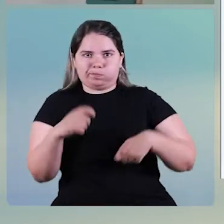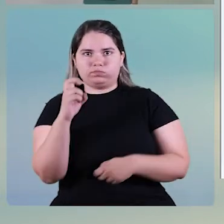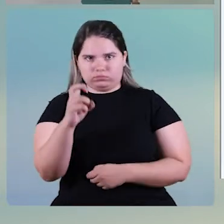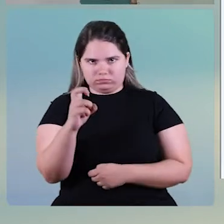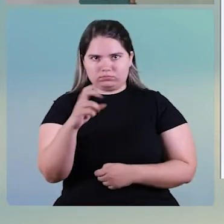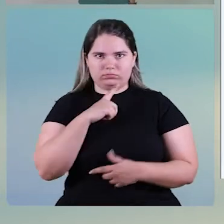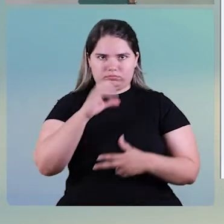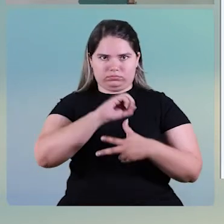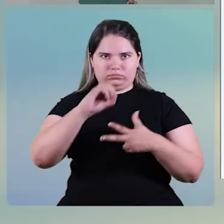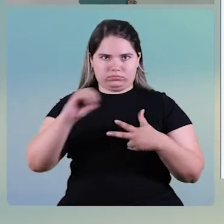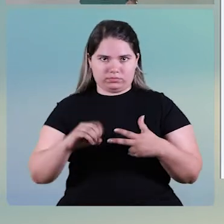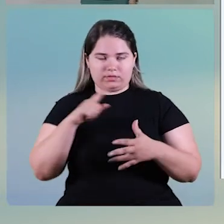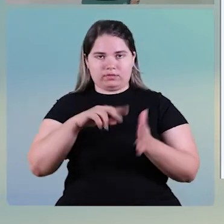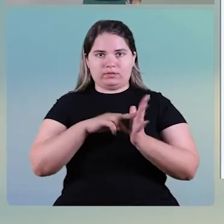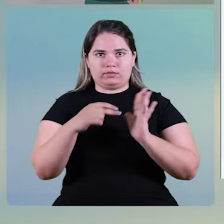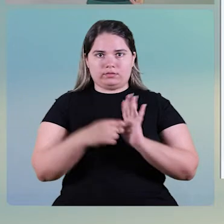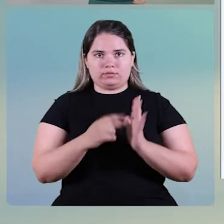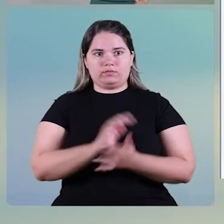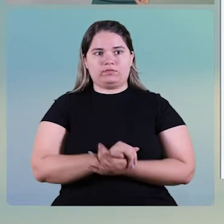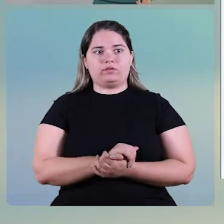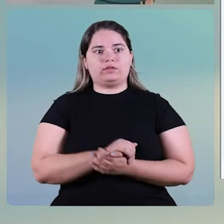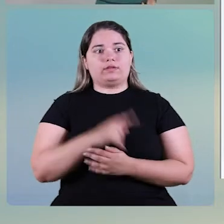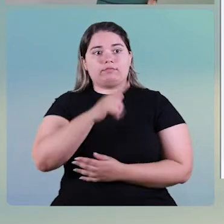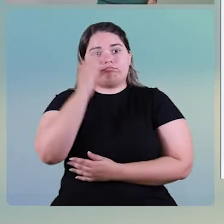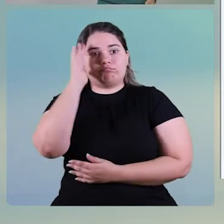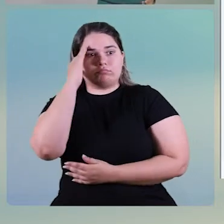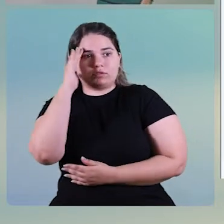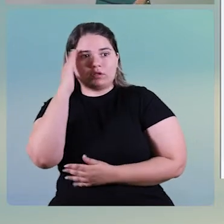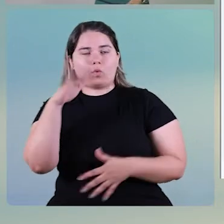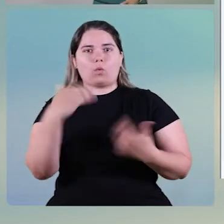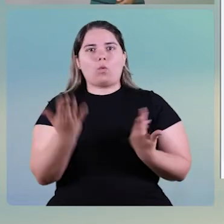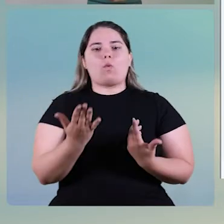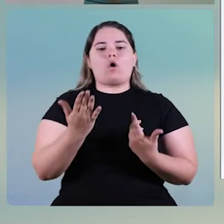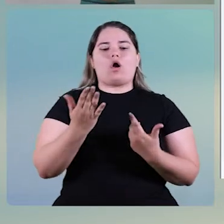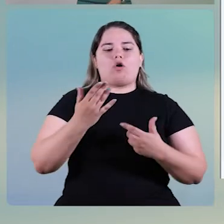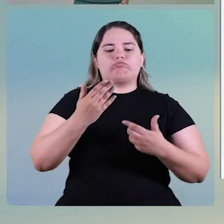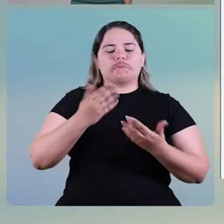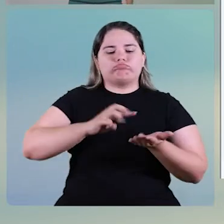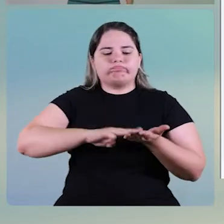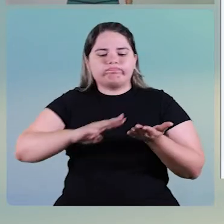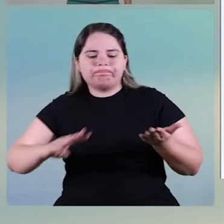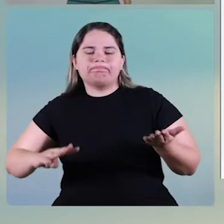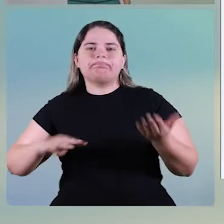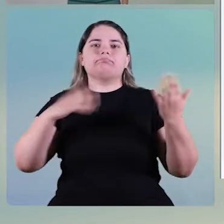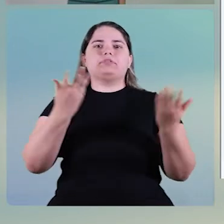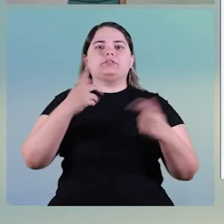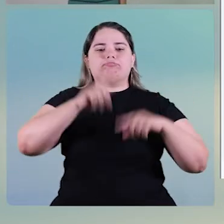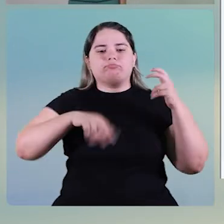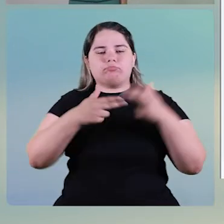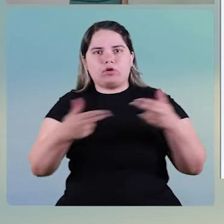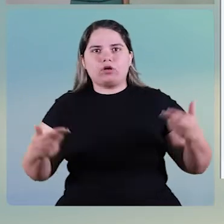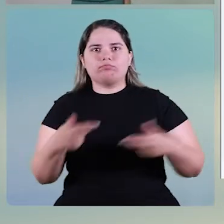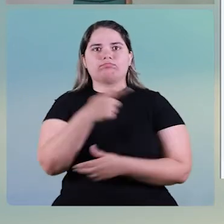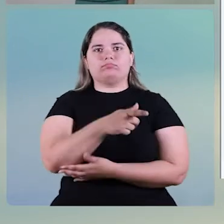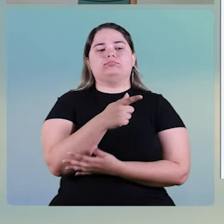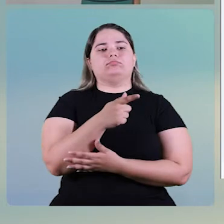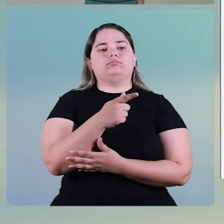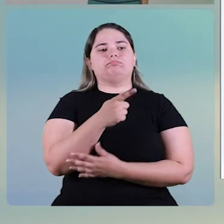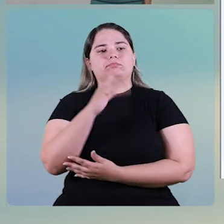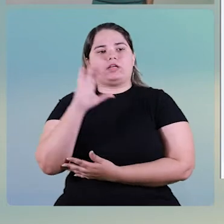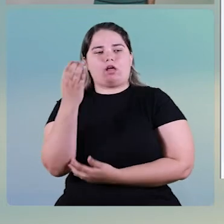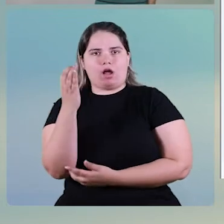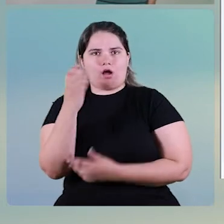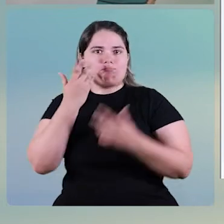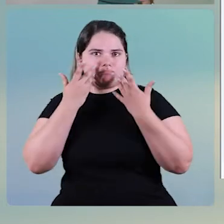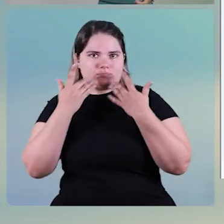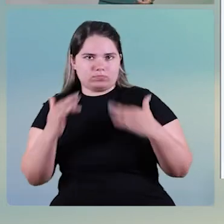cobrada no Enem, que quer dizer entender métodos e procedimentos próprios das ciências naturais, e aplicá-los em diferentes